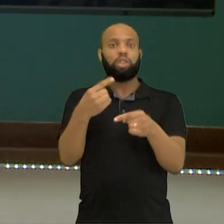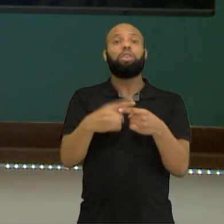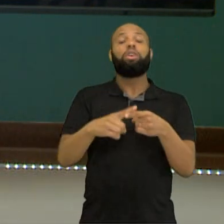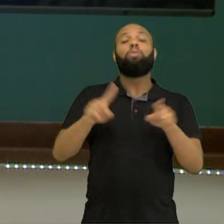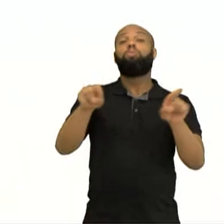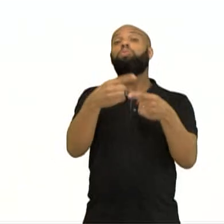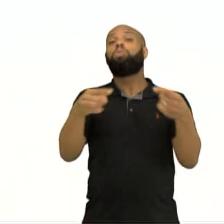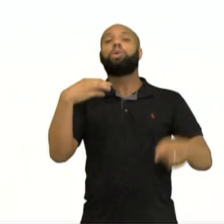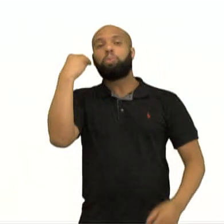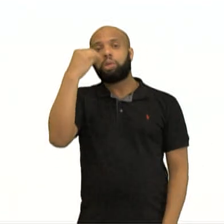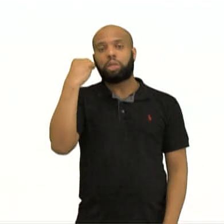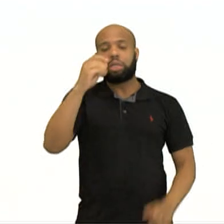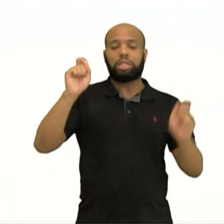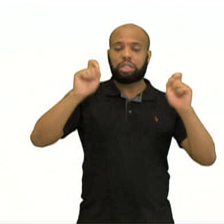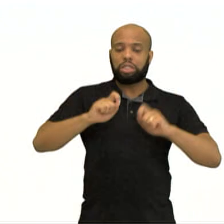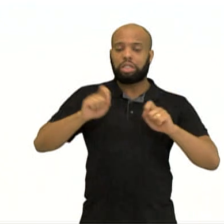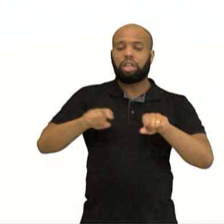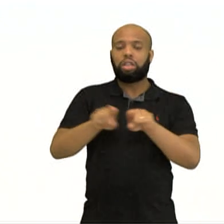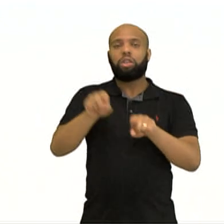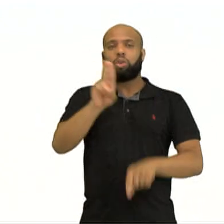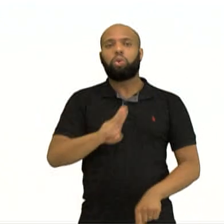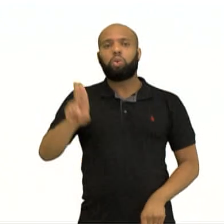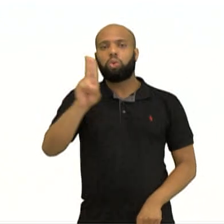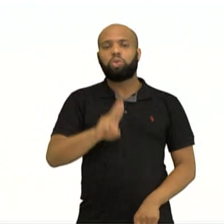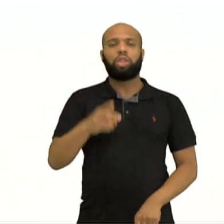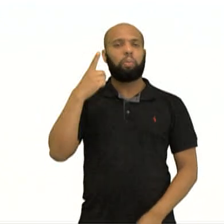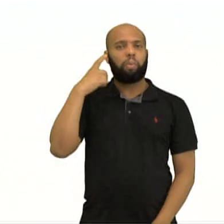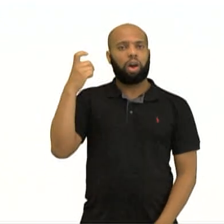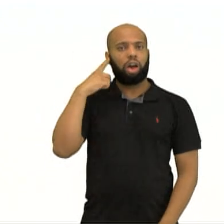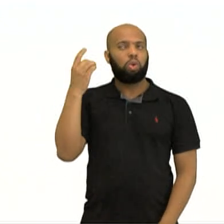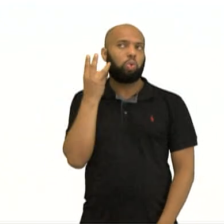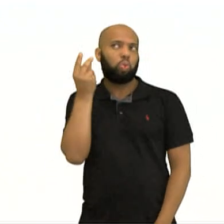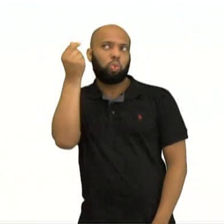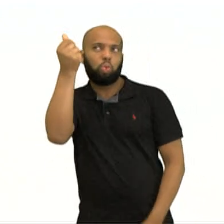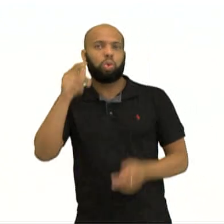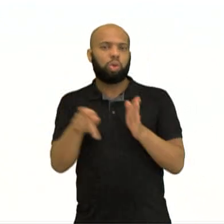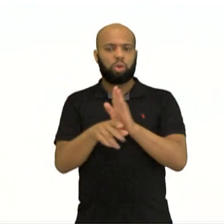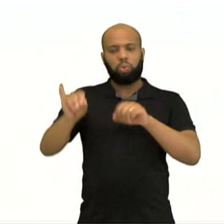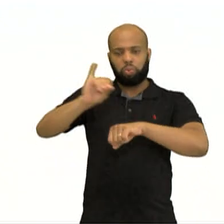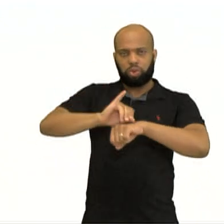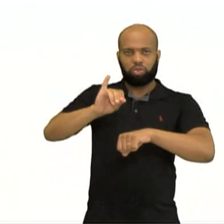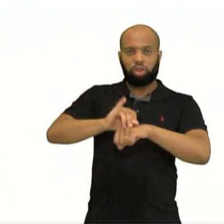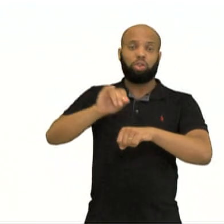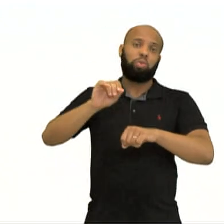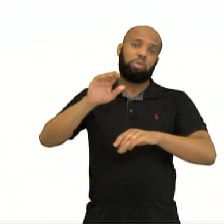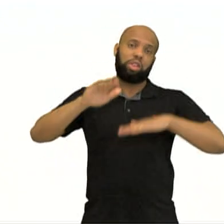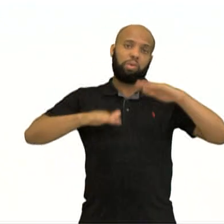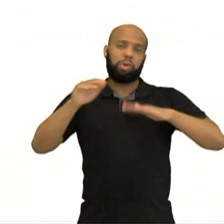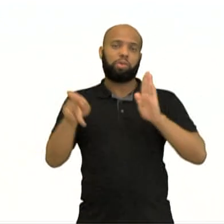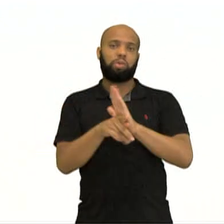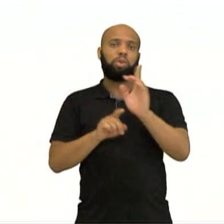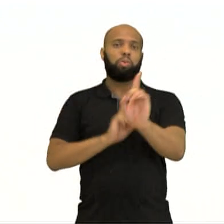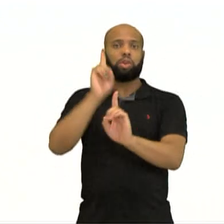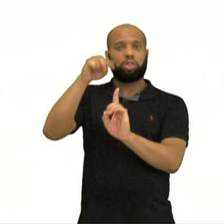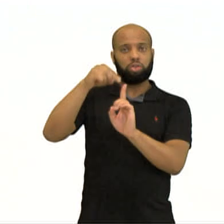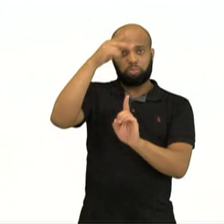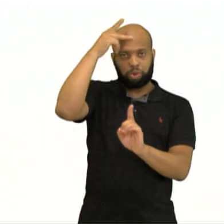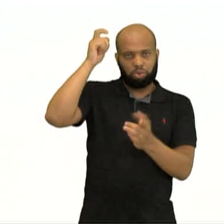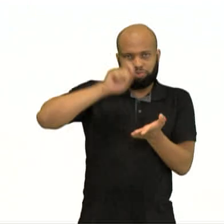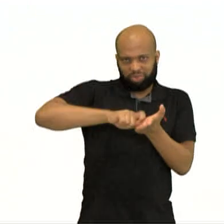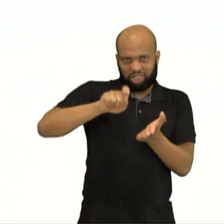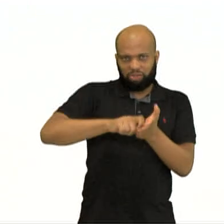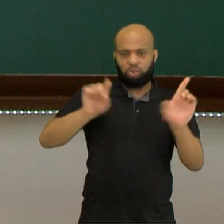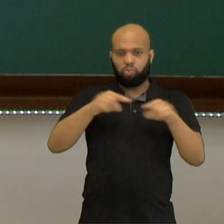experimental também pode utilizar-se de sons, de objetos e efeitos diversos de acordo com a intenção do compositor experimentando